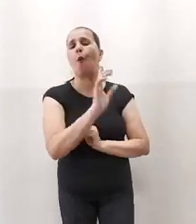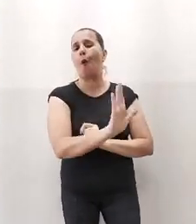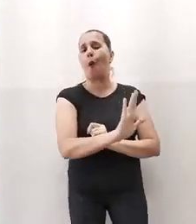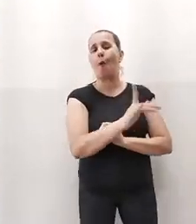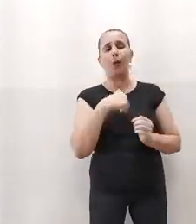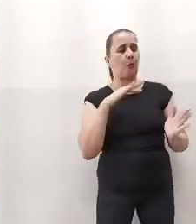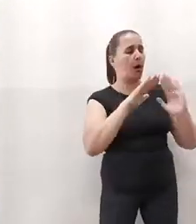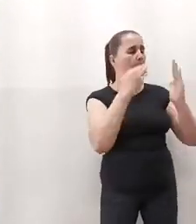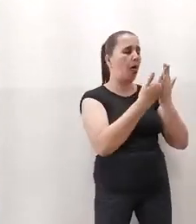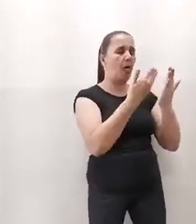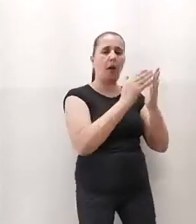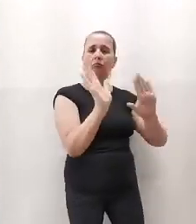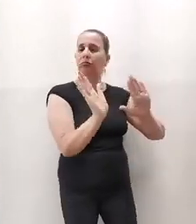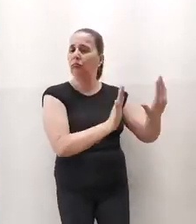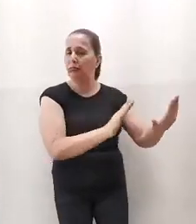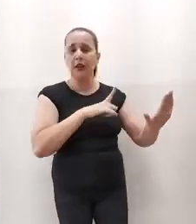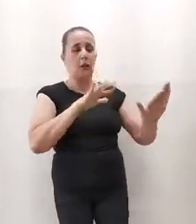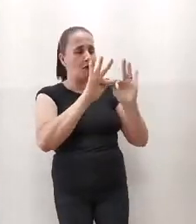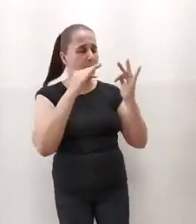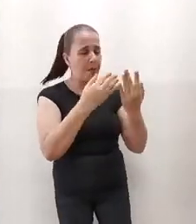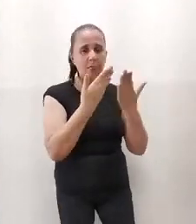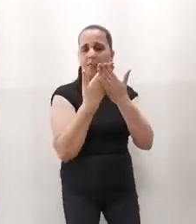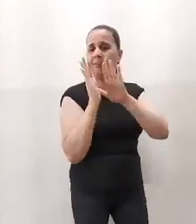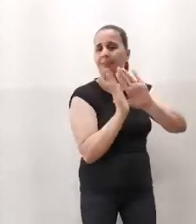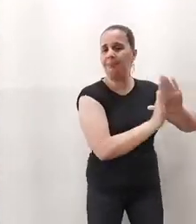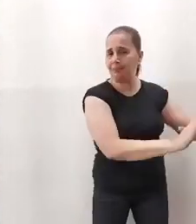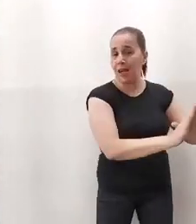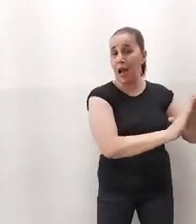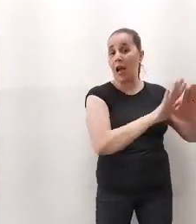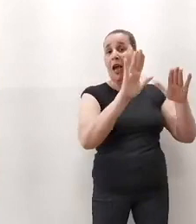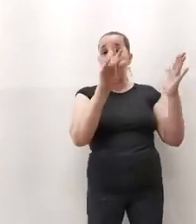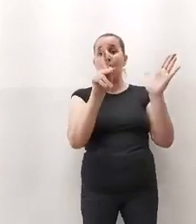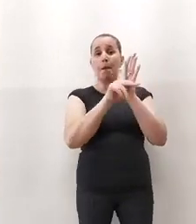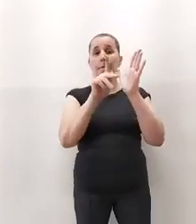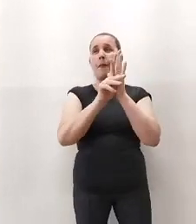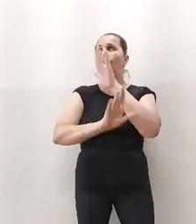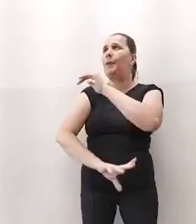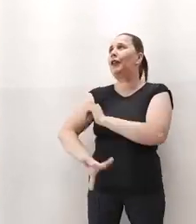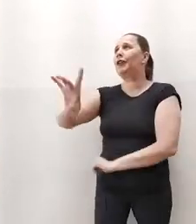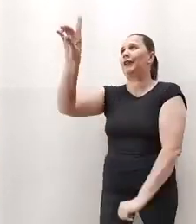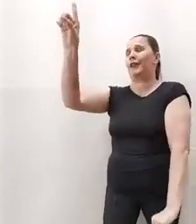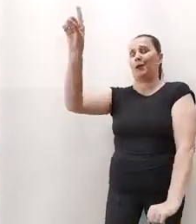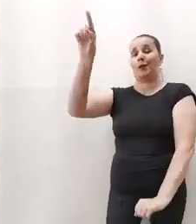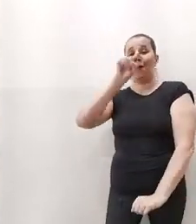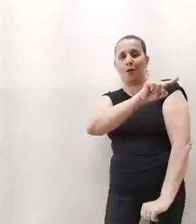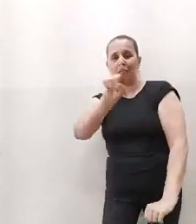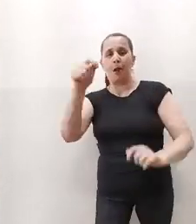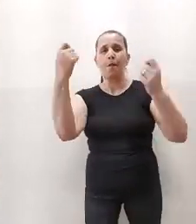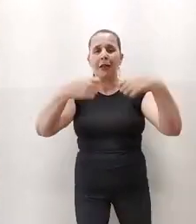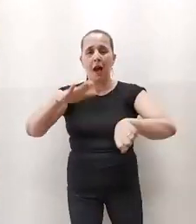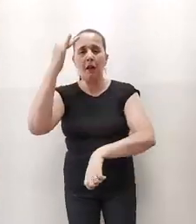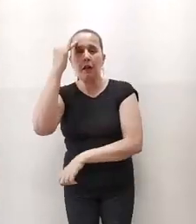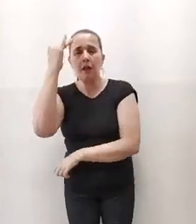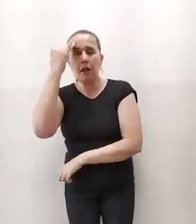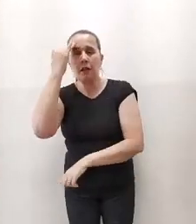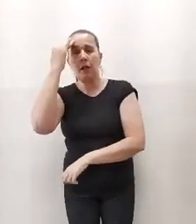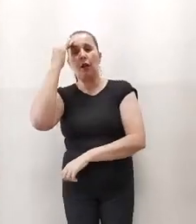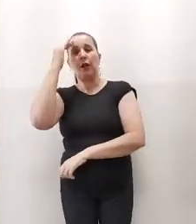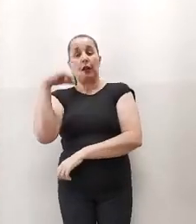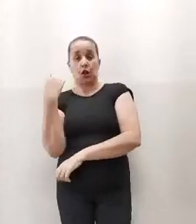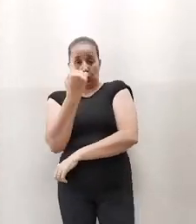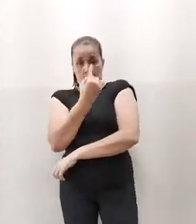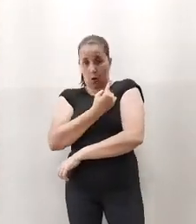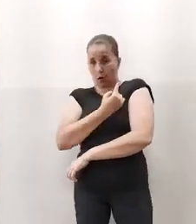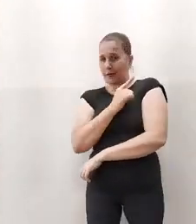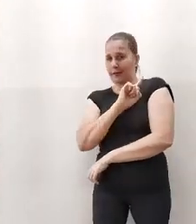de uma escola, ela não vem de uma família, ela vem de Deus. Você precisa entender isso.